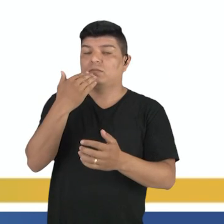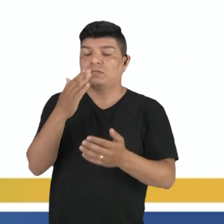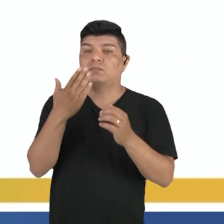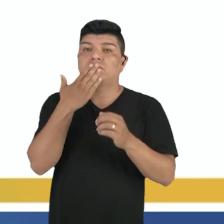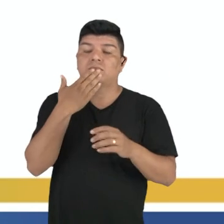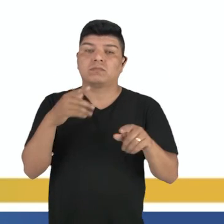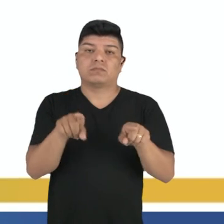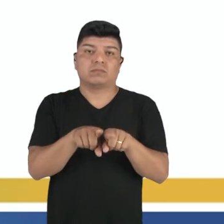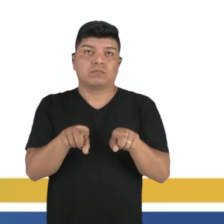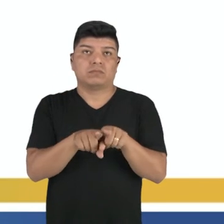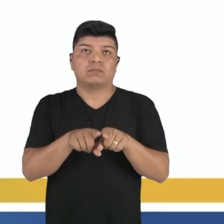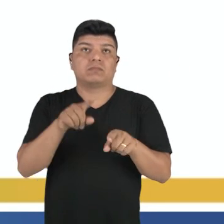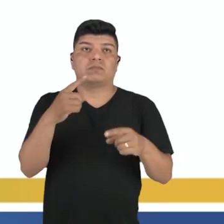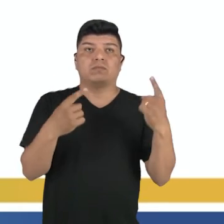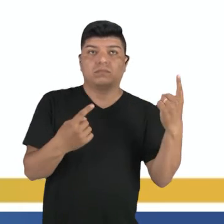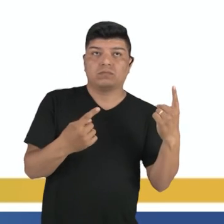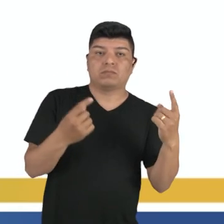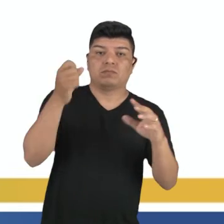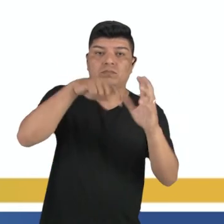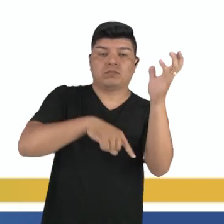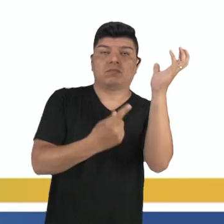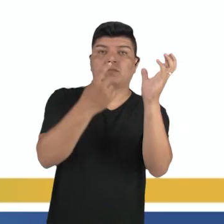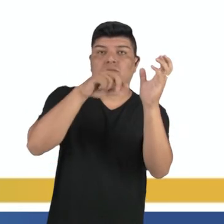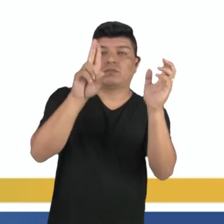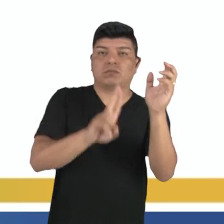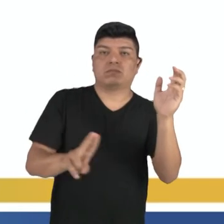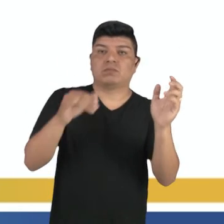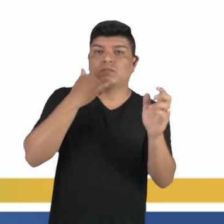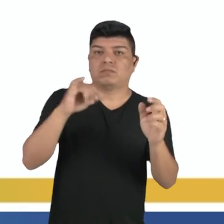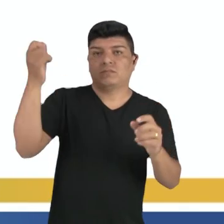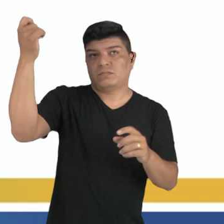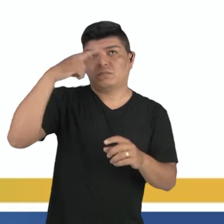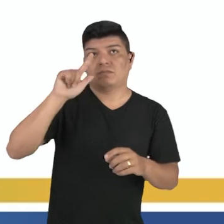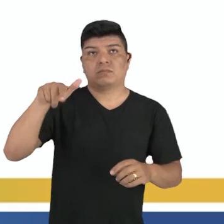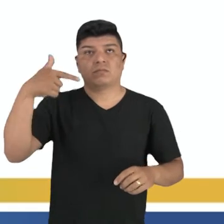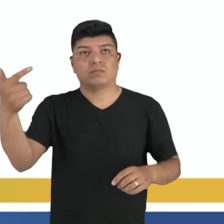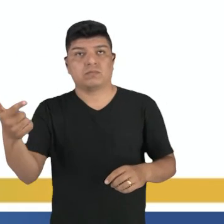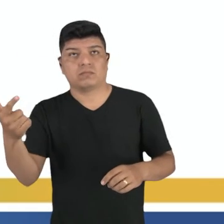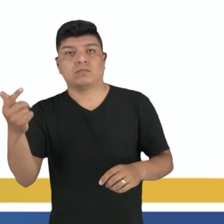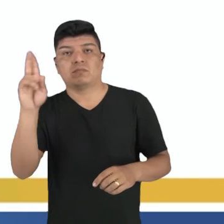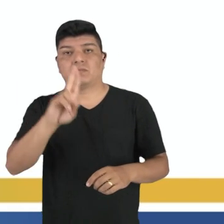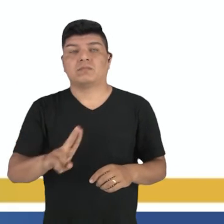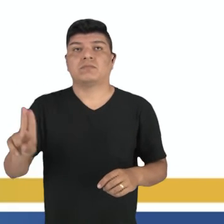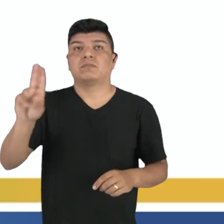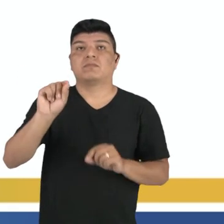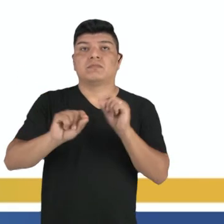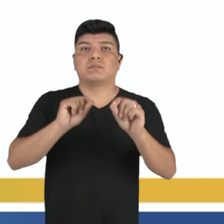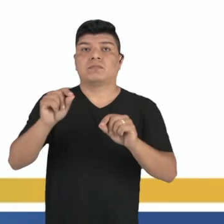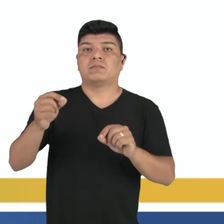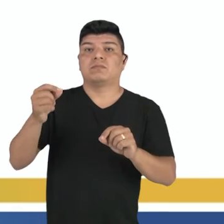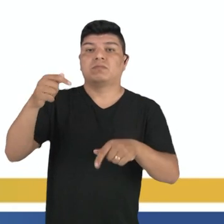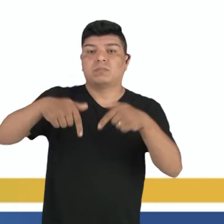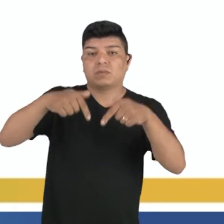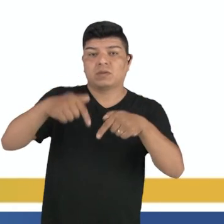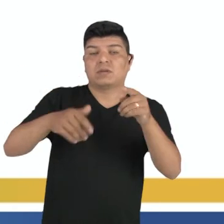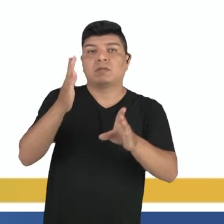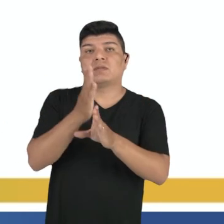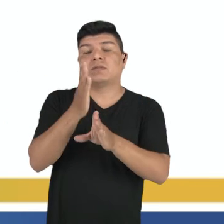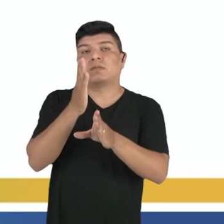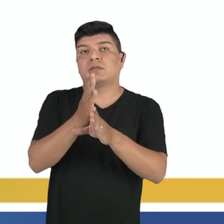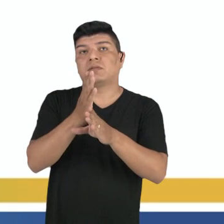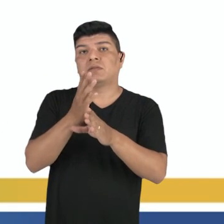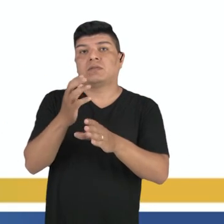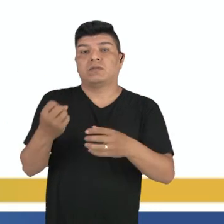como alimentos é uma a fotossíntese utiliza a energia luminosa aqui meu certeza utiliza energia química através